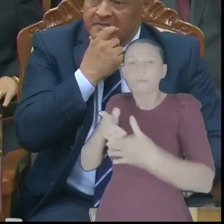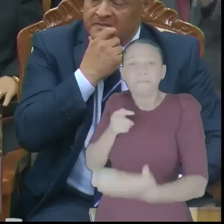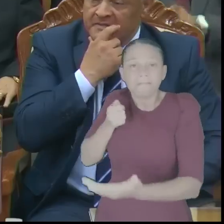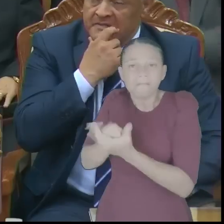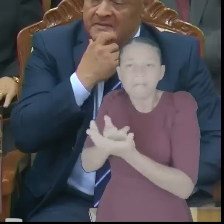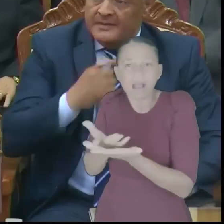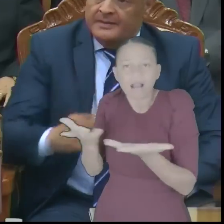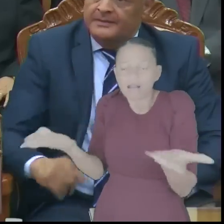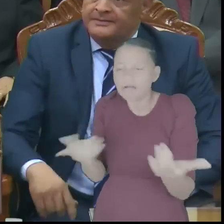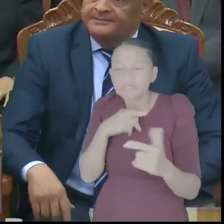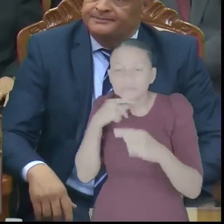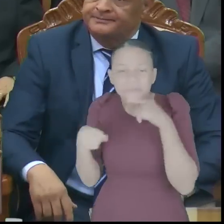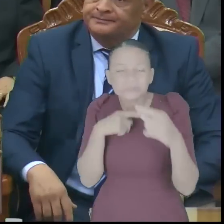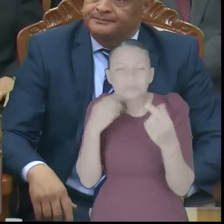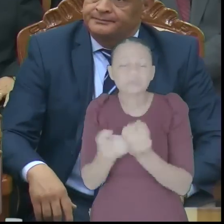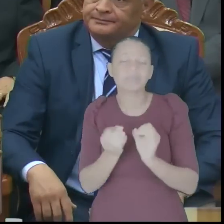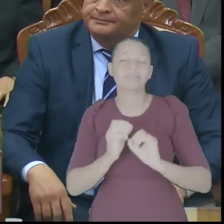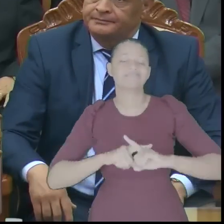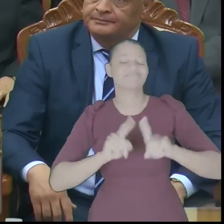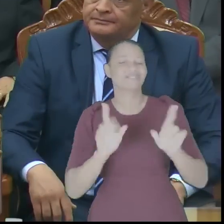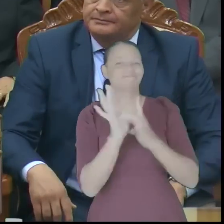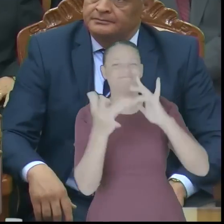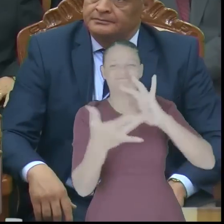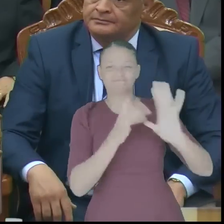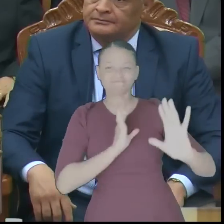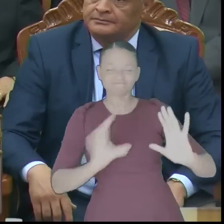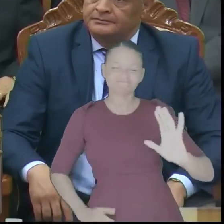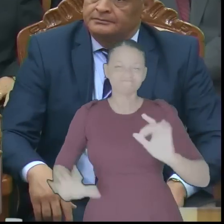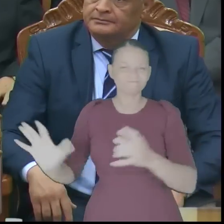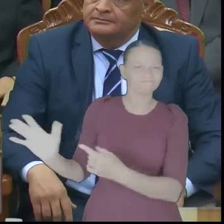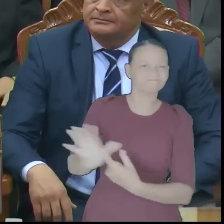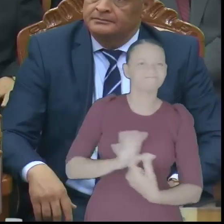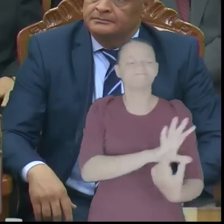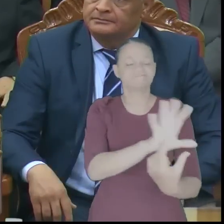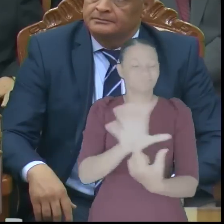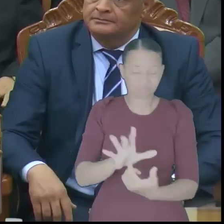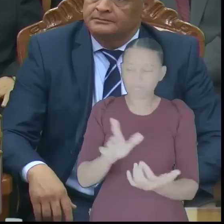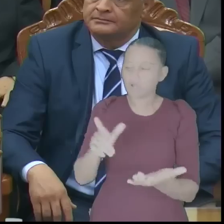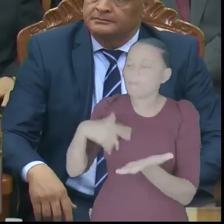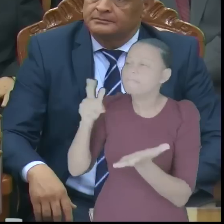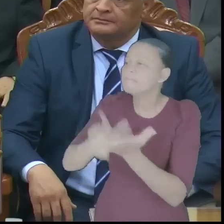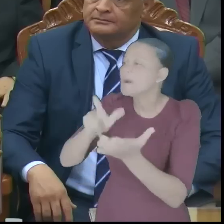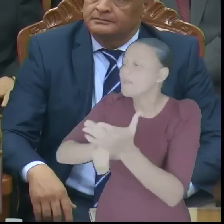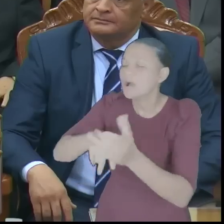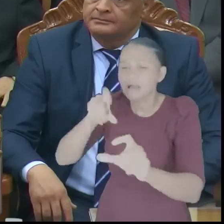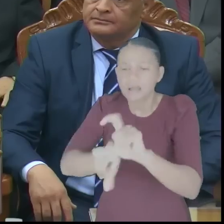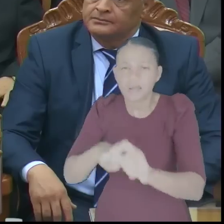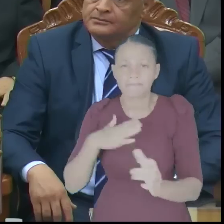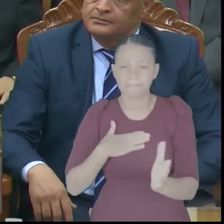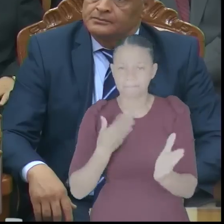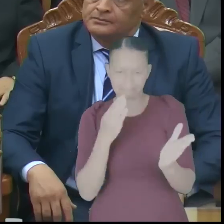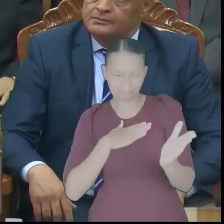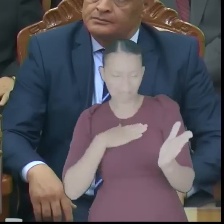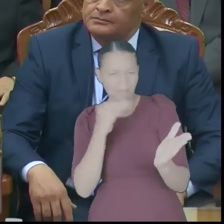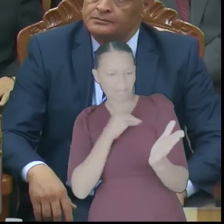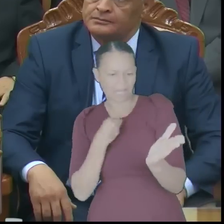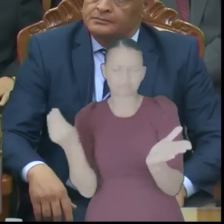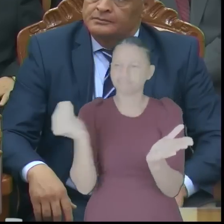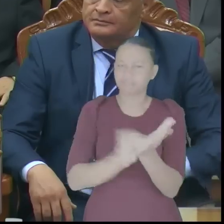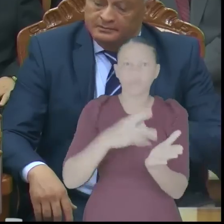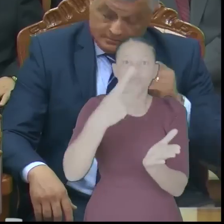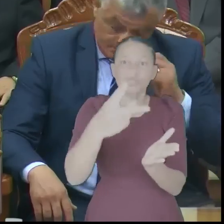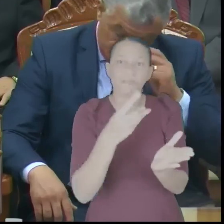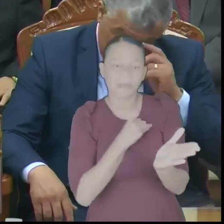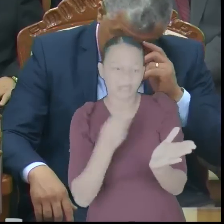dívida. Mas aí Cristo se manifestou, pegou o escrito de dívida, onde estava o meu e o teu pecado, levou até a cruz